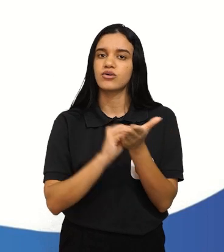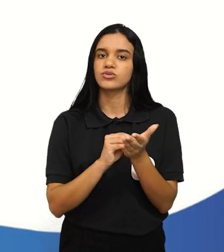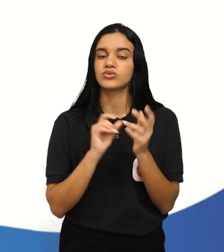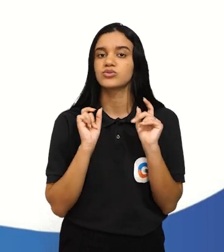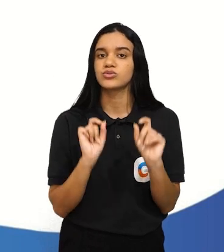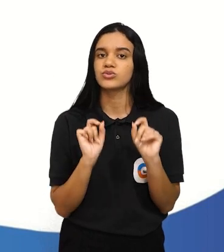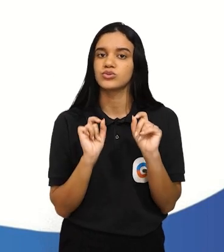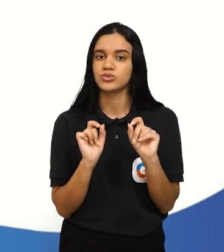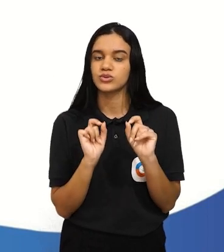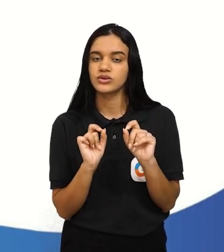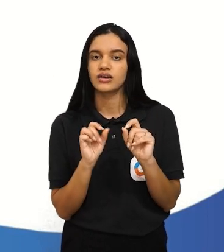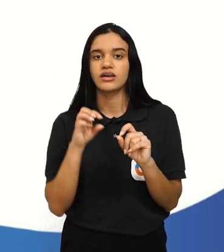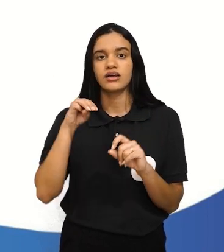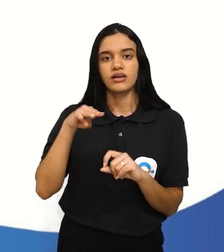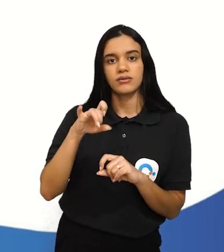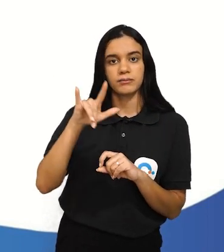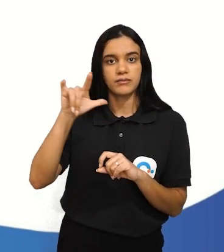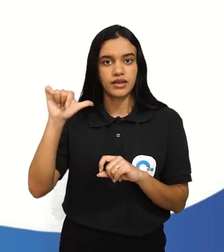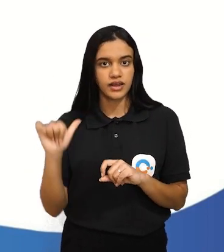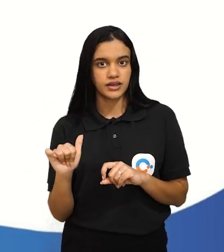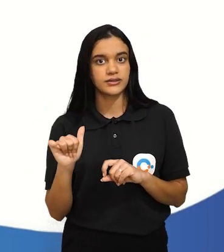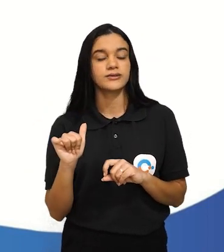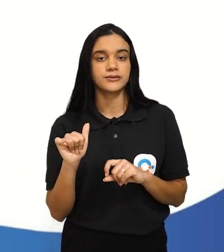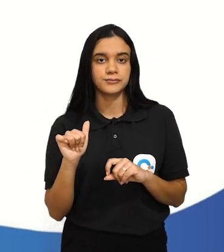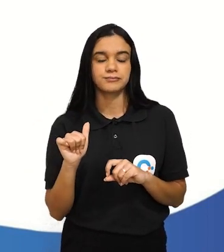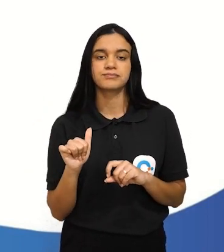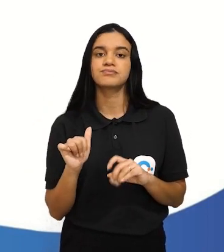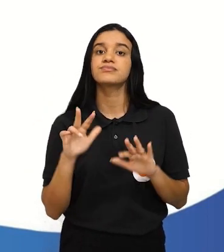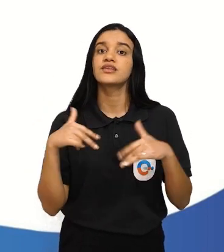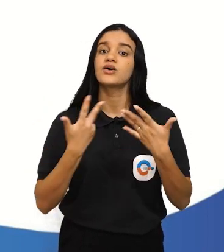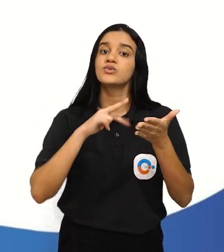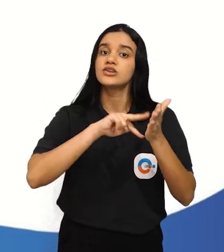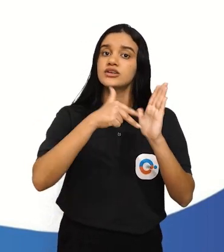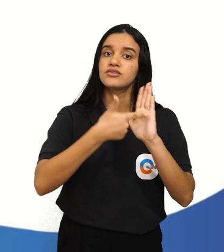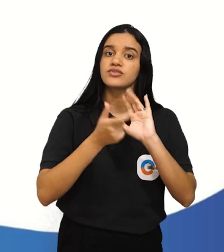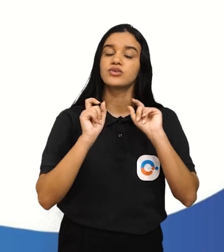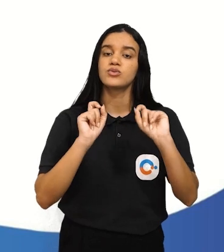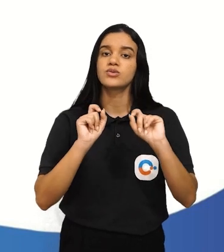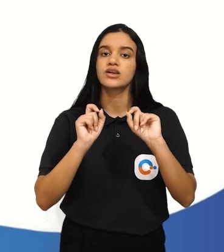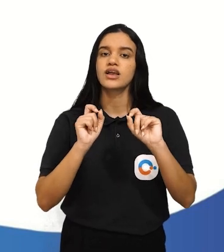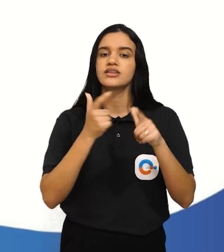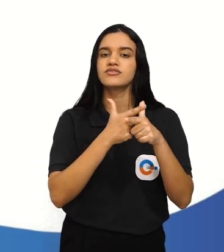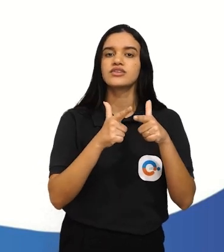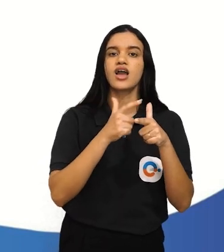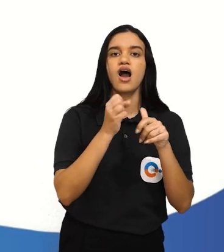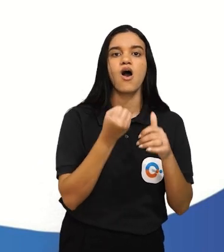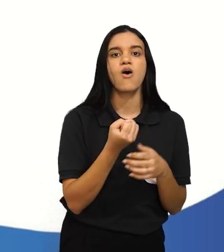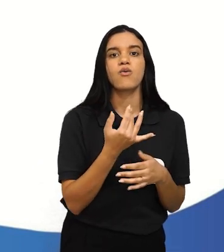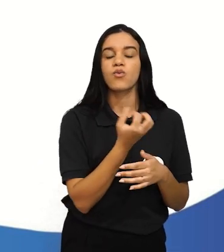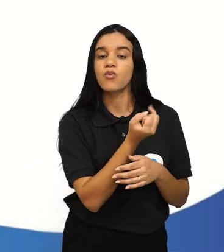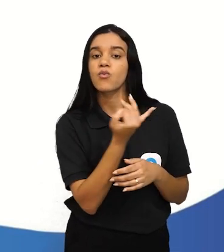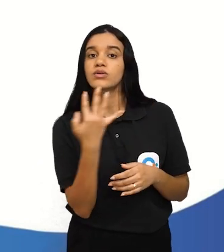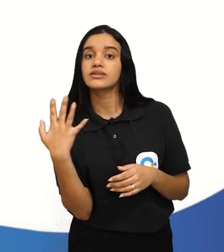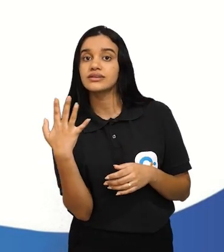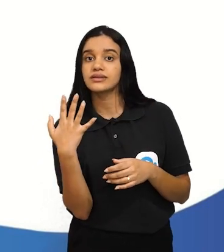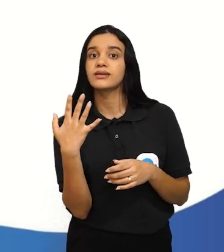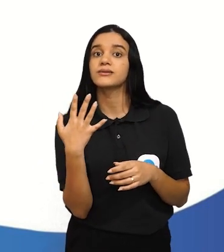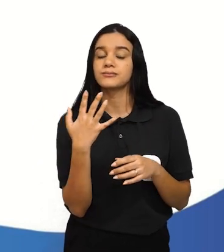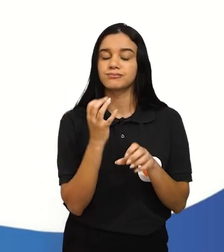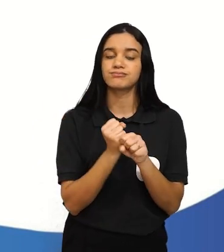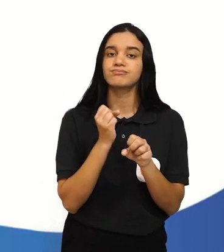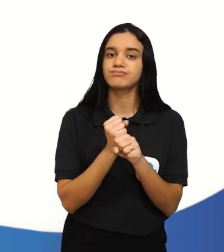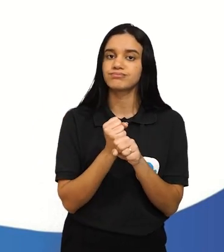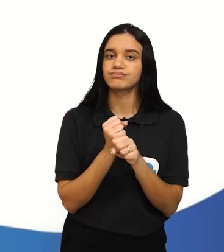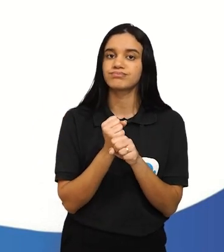notas elas vão ser média aritmética Ou seja eu vou dividir a quantidade de notas que eu estou